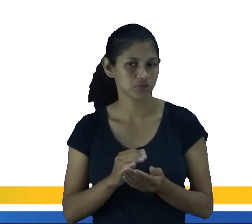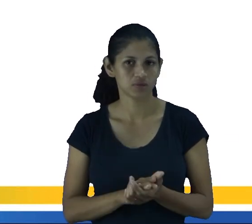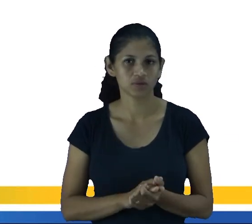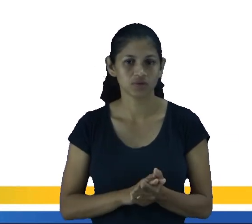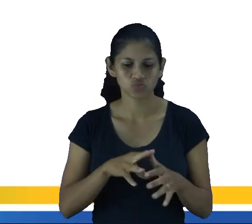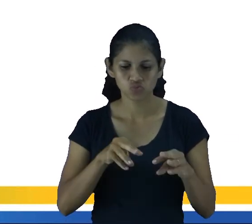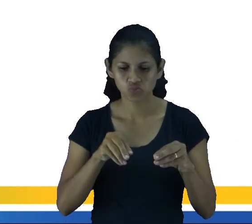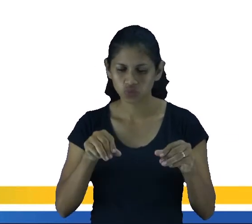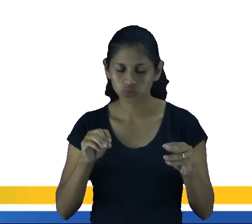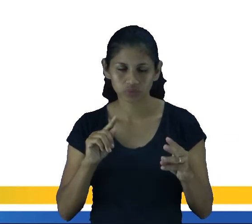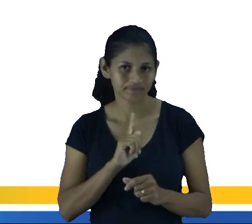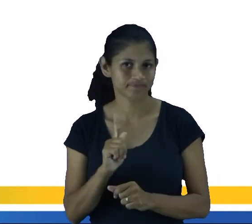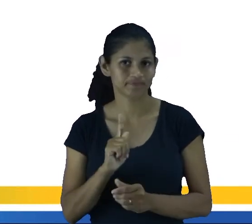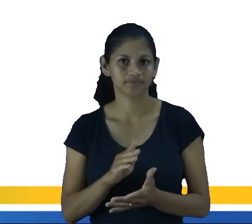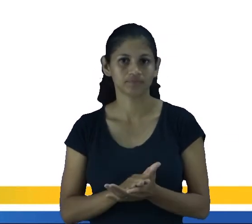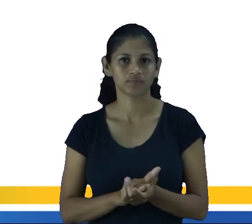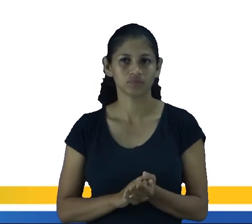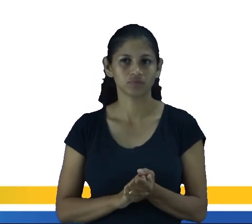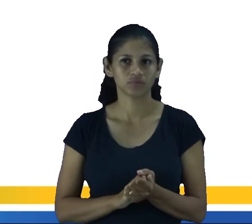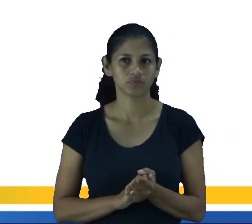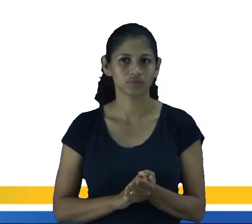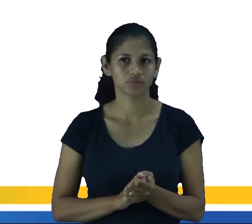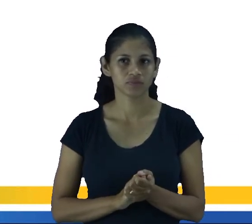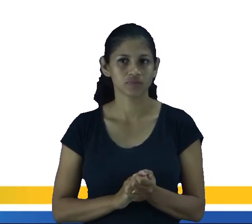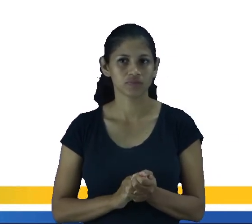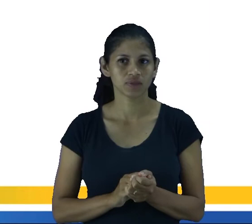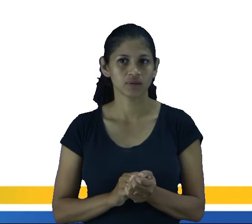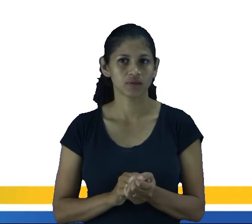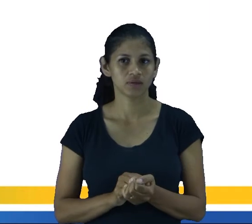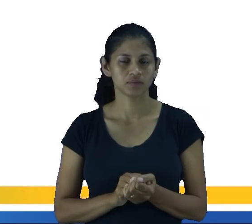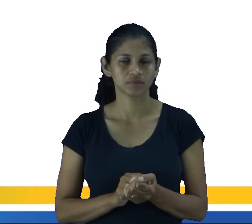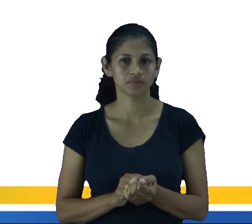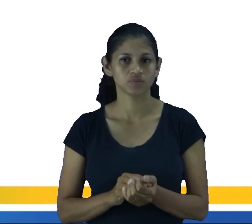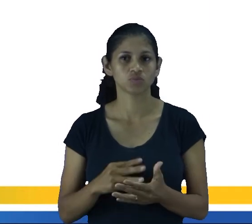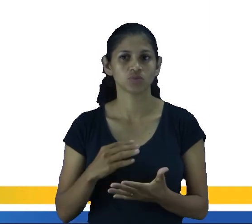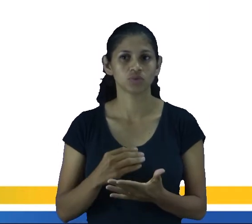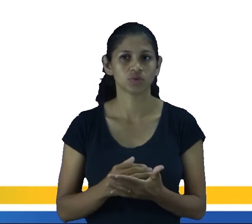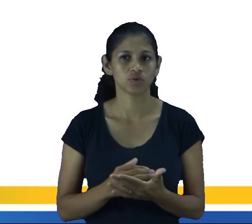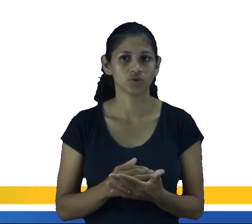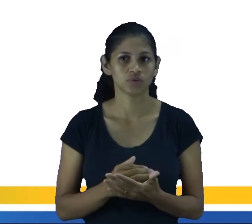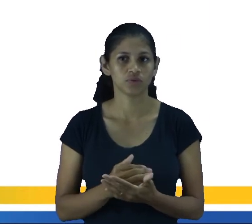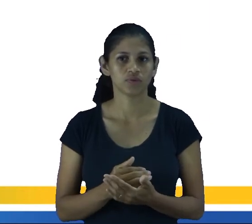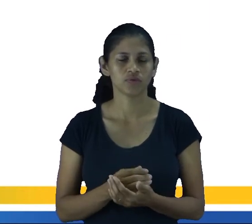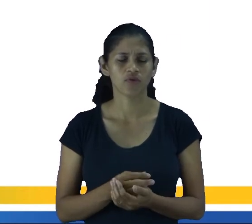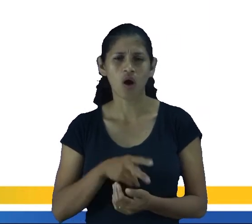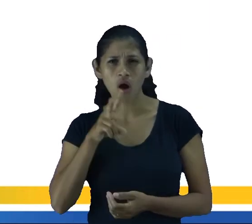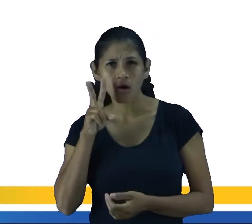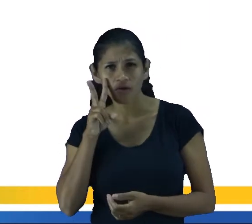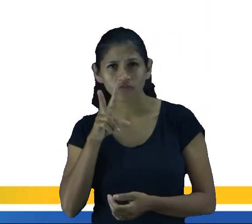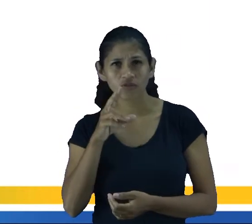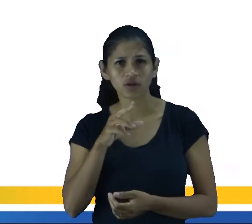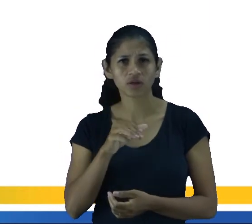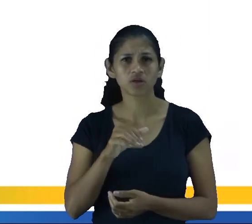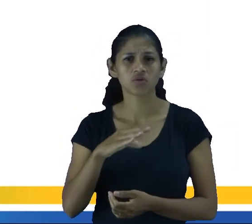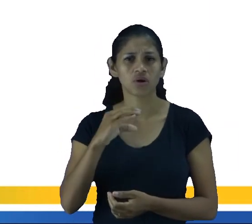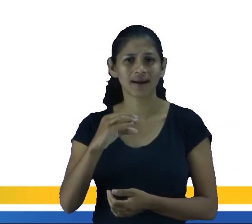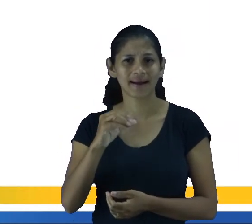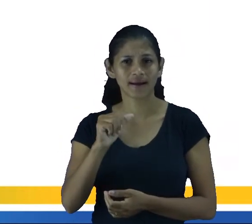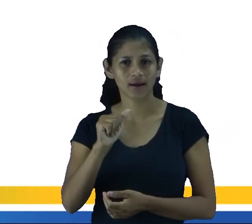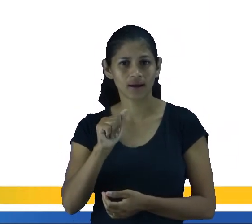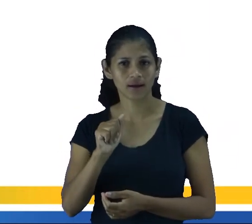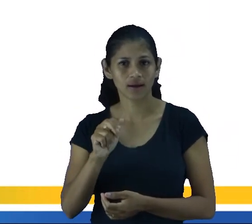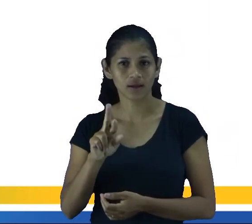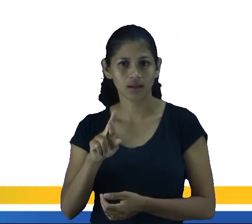também são insolúveis, exceto também quando eles estão ligados ali os metais alcalinos. Então, já sabe, viu? Sulfeto, carbonato